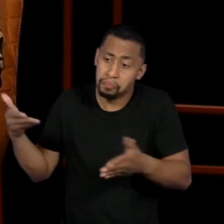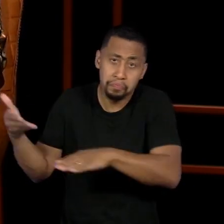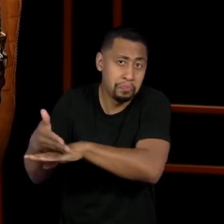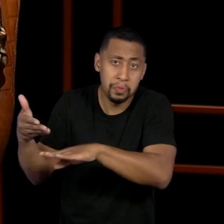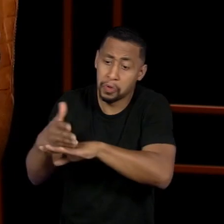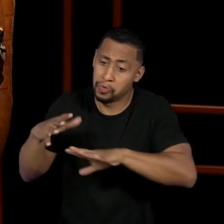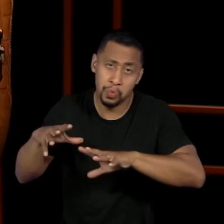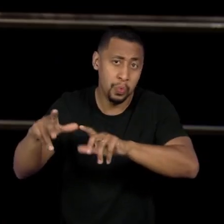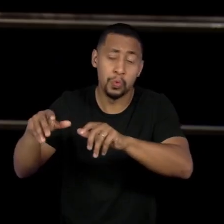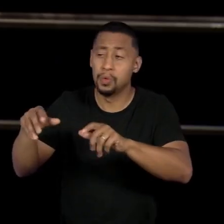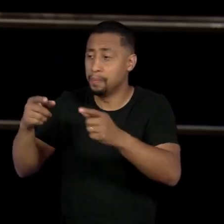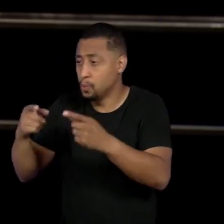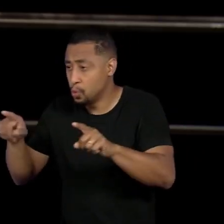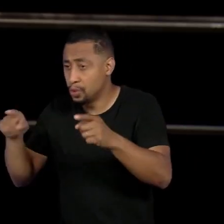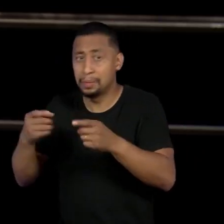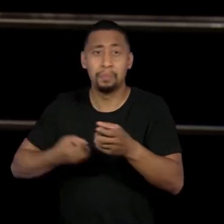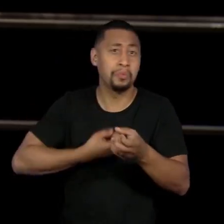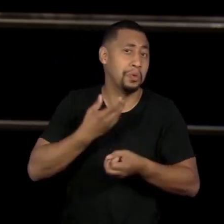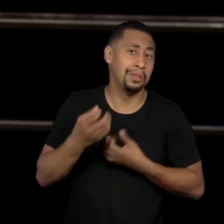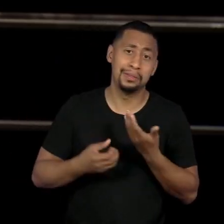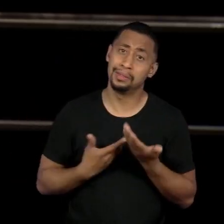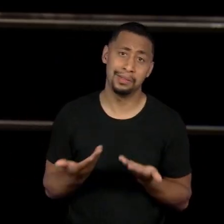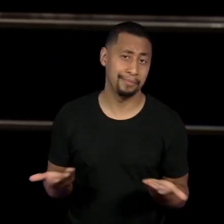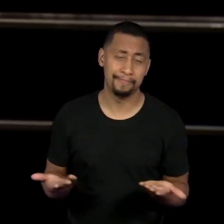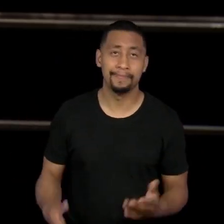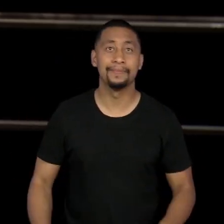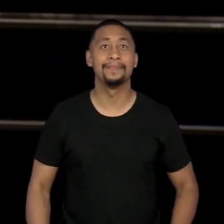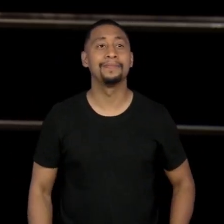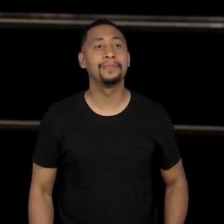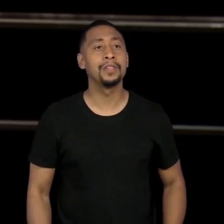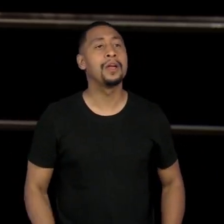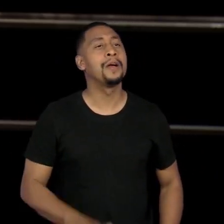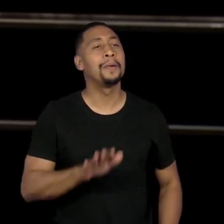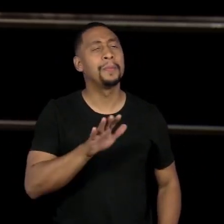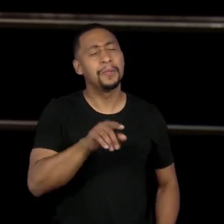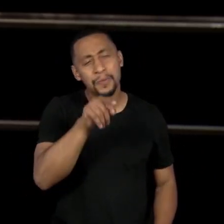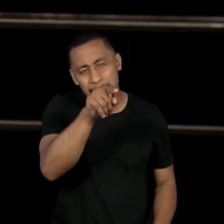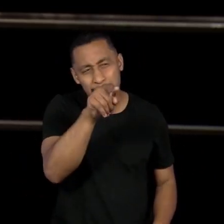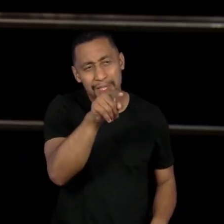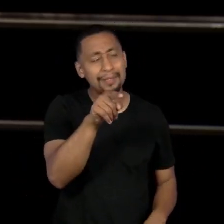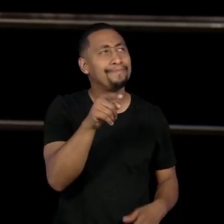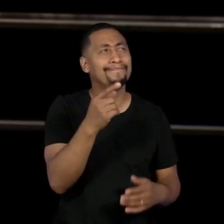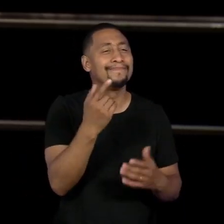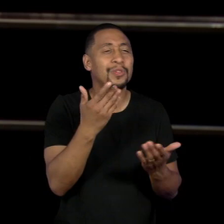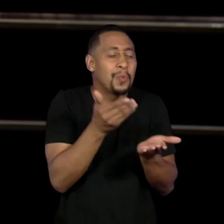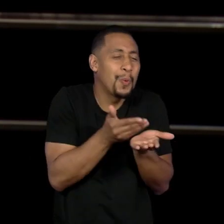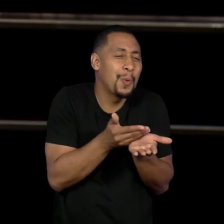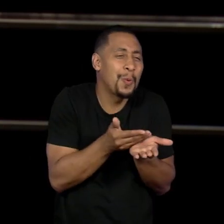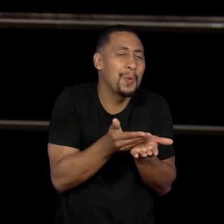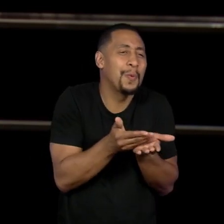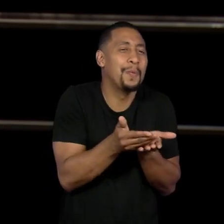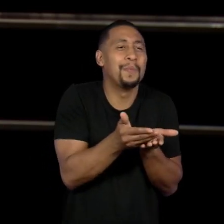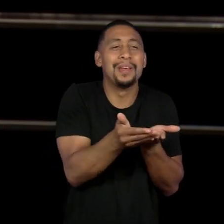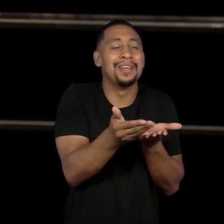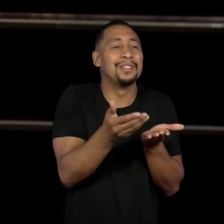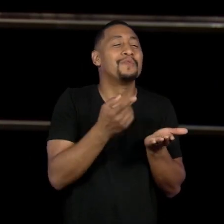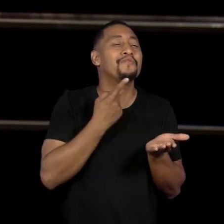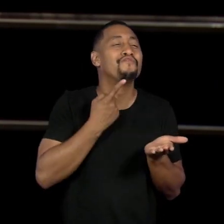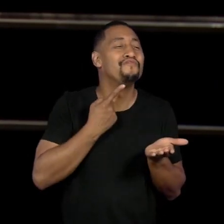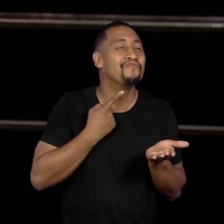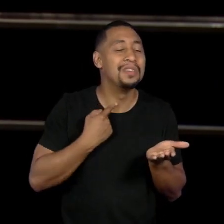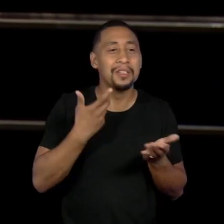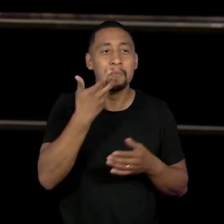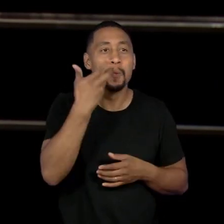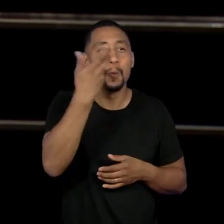atenta, né, aquela história, né? Agora, quais foram os seus primeiros contatos, suas primeiras referências e as impressões sobre a música brasileira, que na